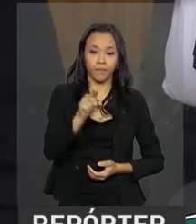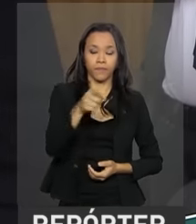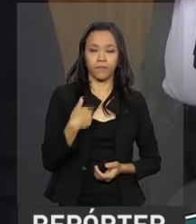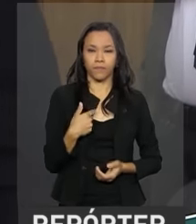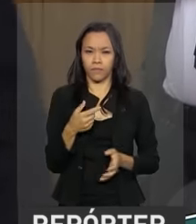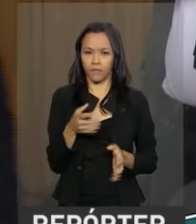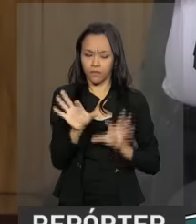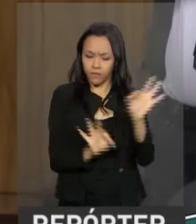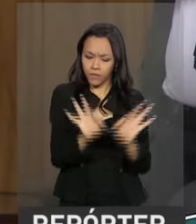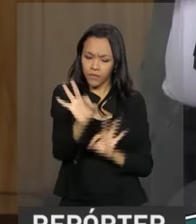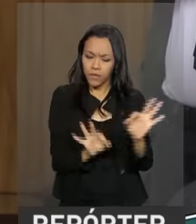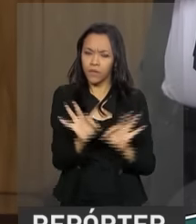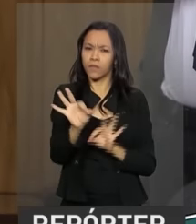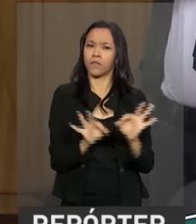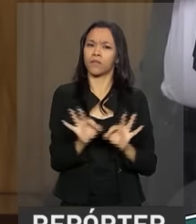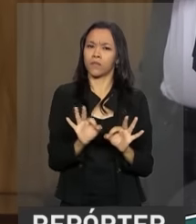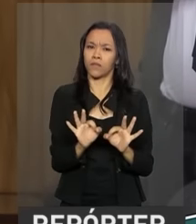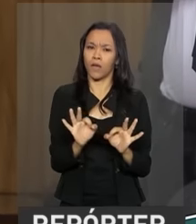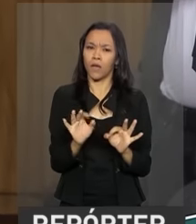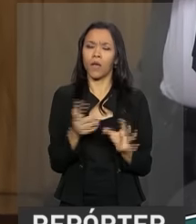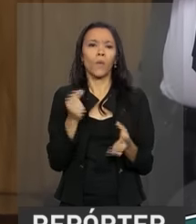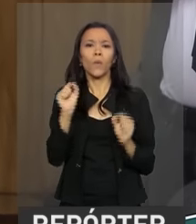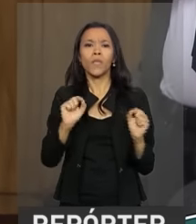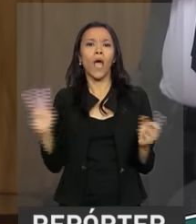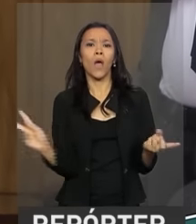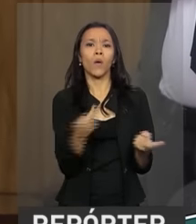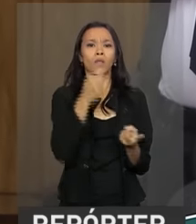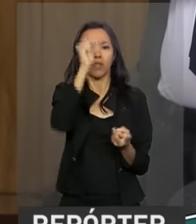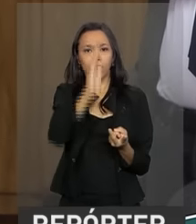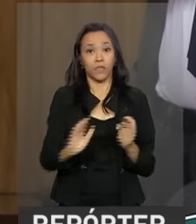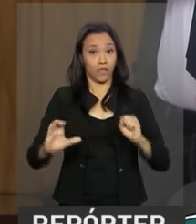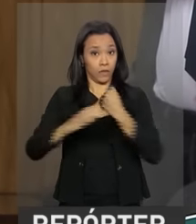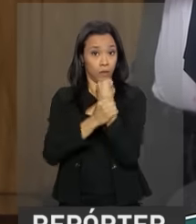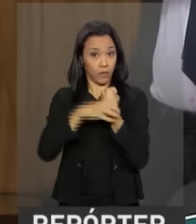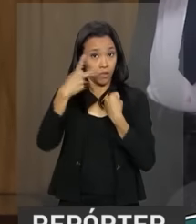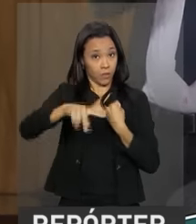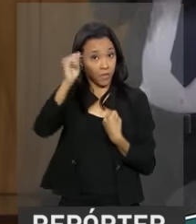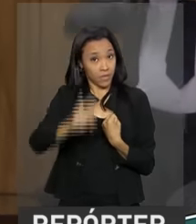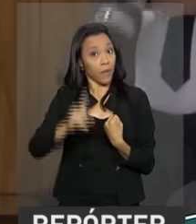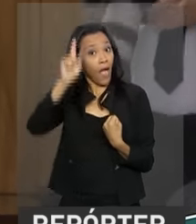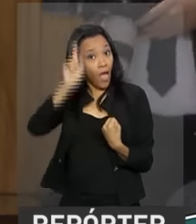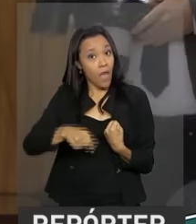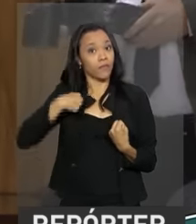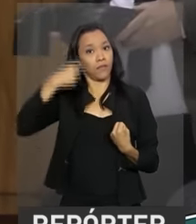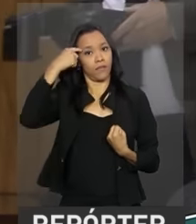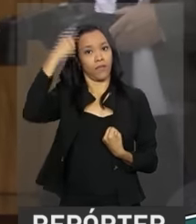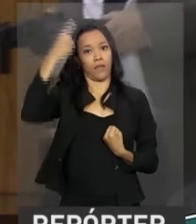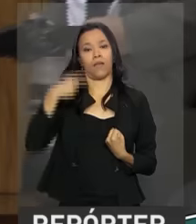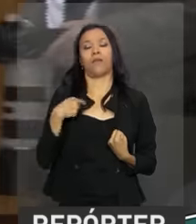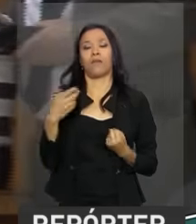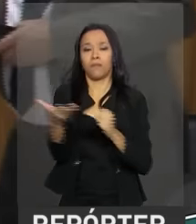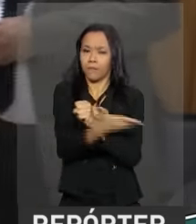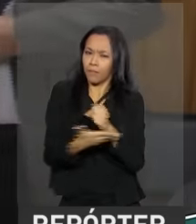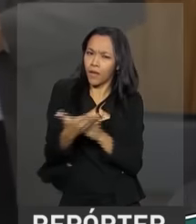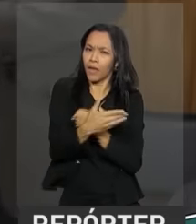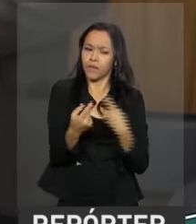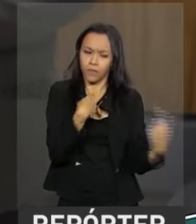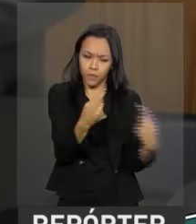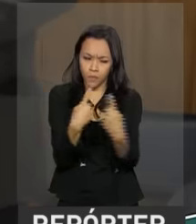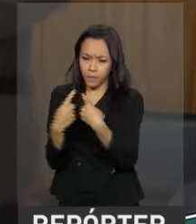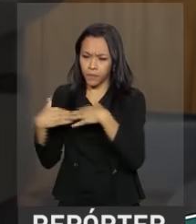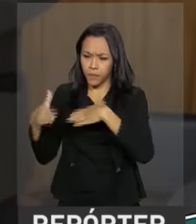Traçar um panorama da segurança pública no país. Esta ideia, a ideia básica, né? E a